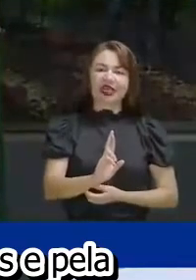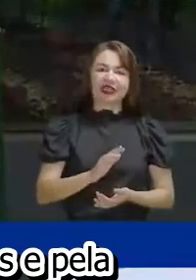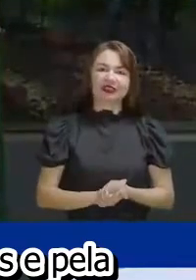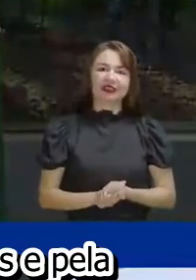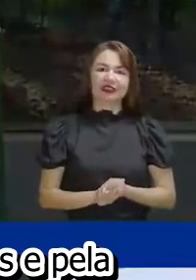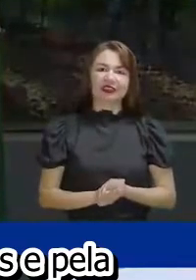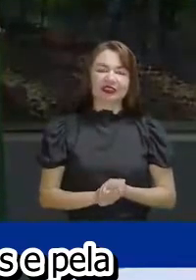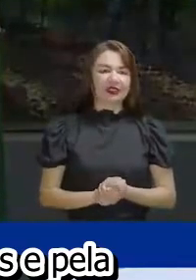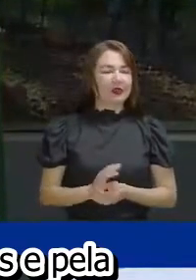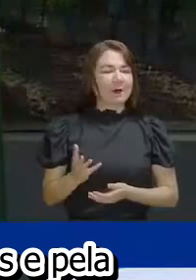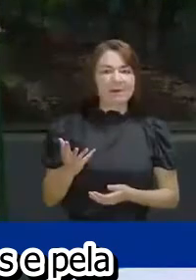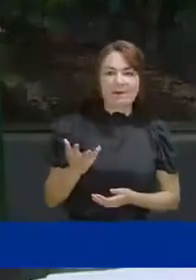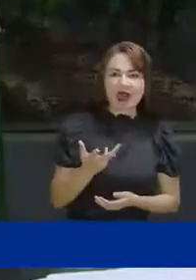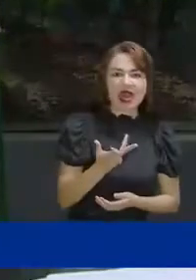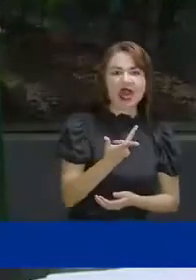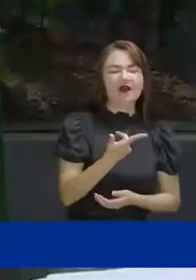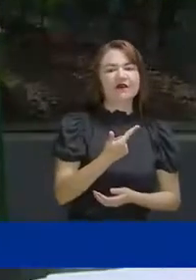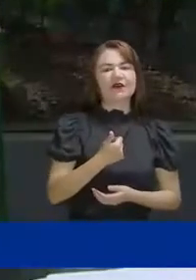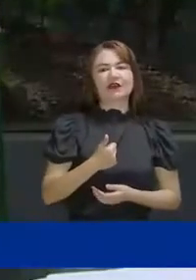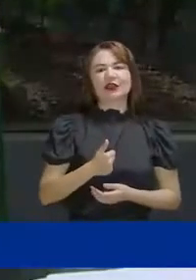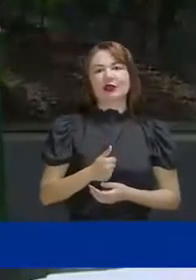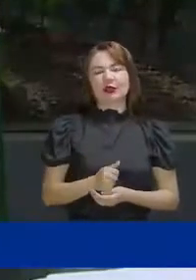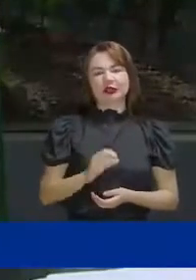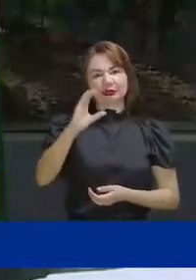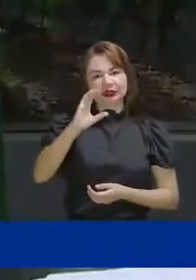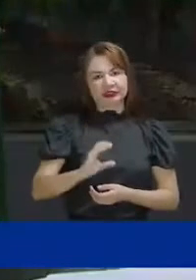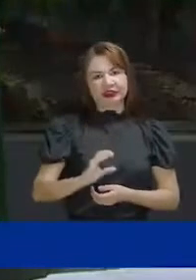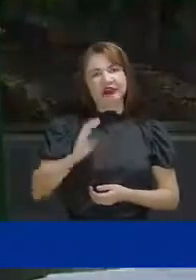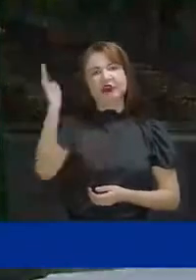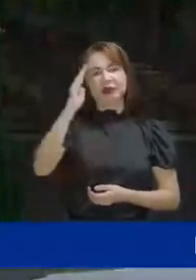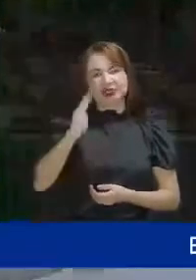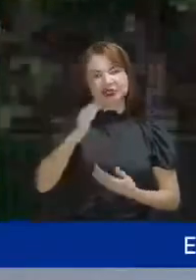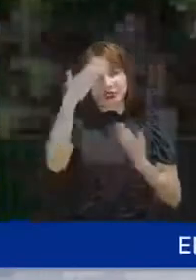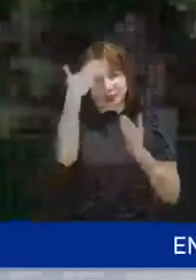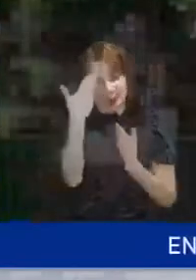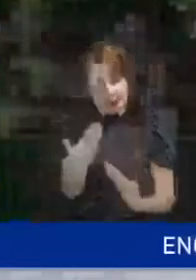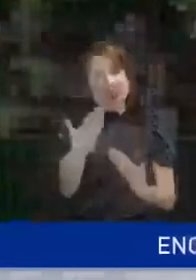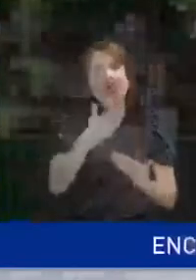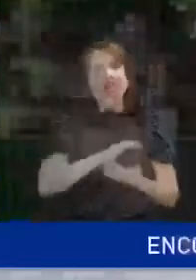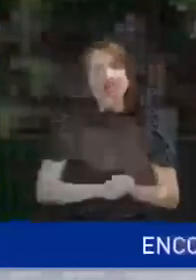os cidadãos brasileiros e pela democracia brasileira. Muito obrigada.